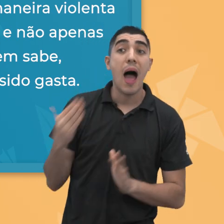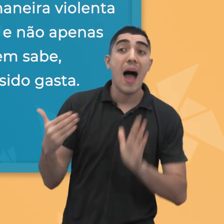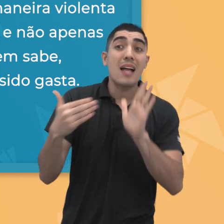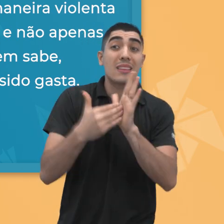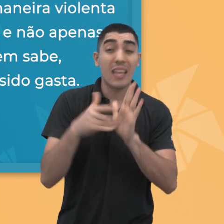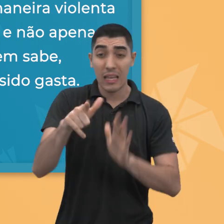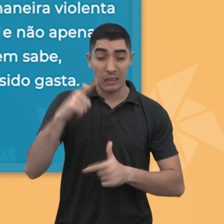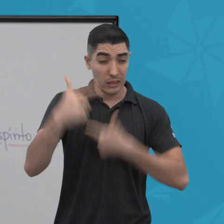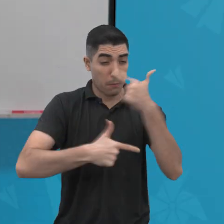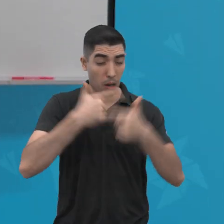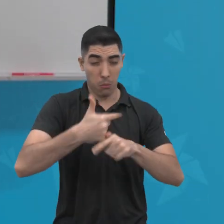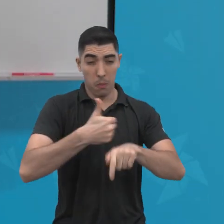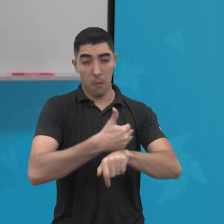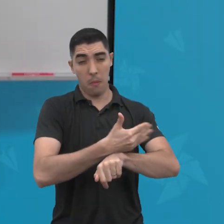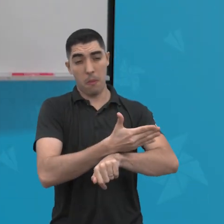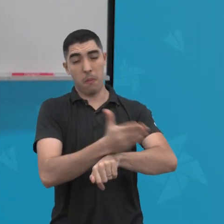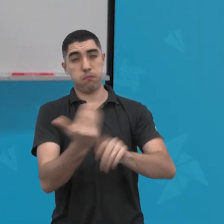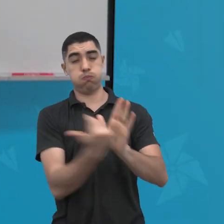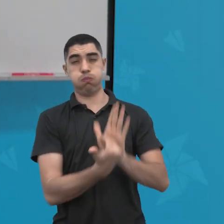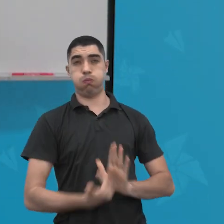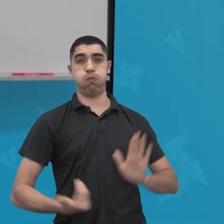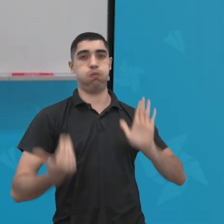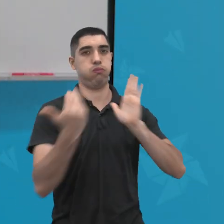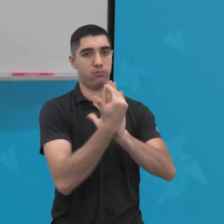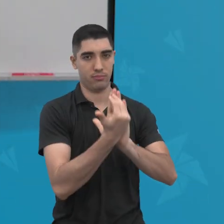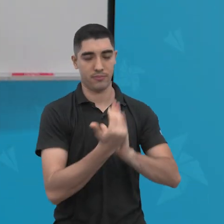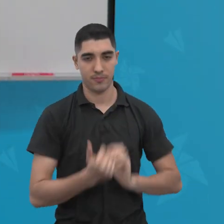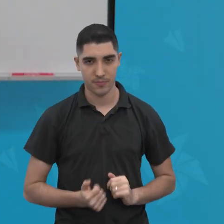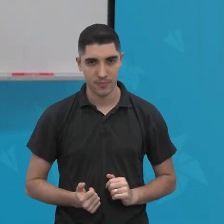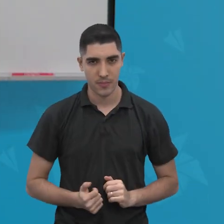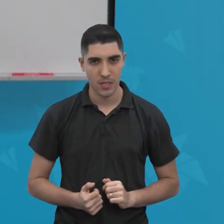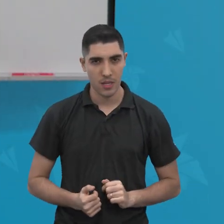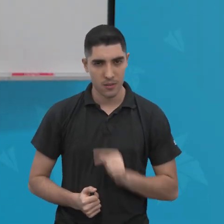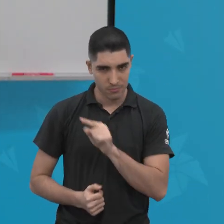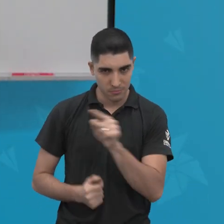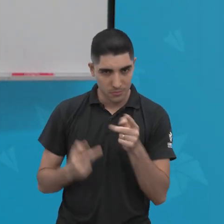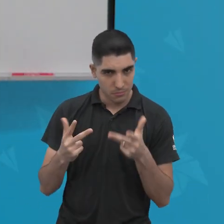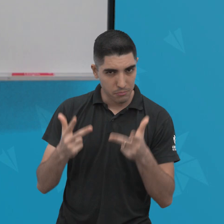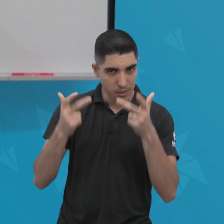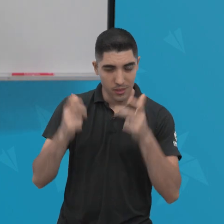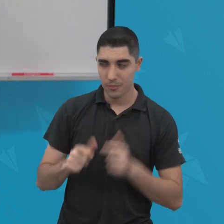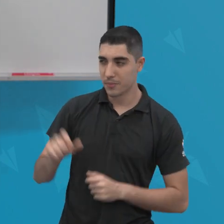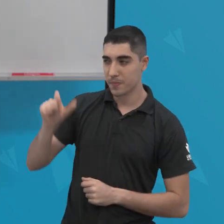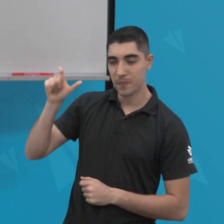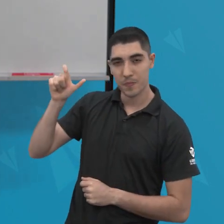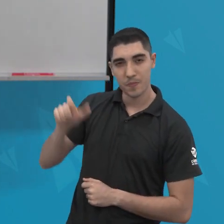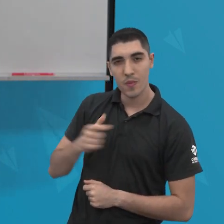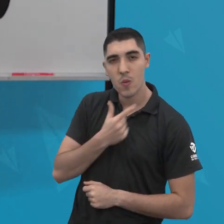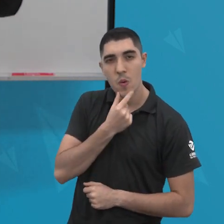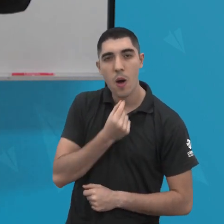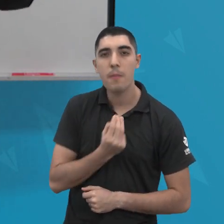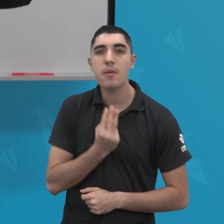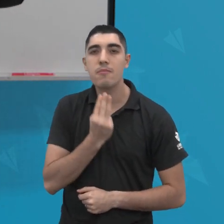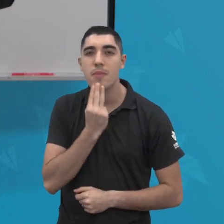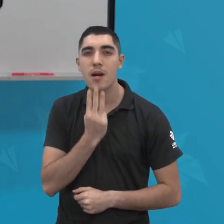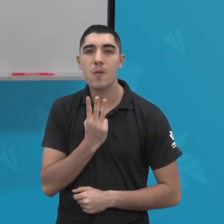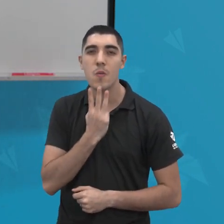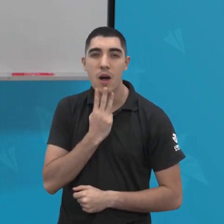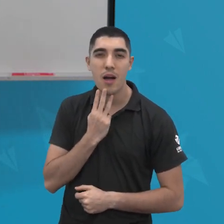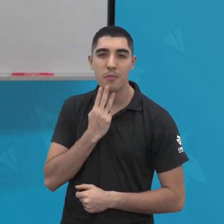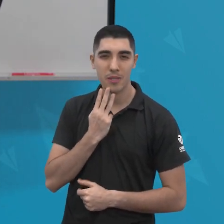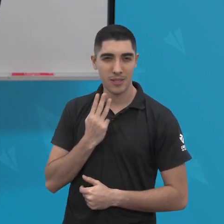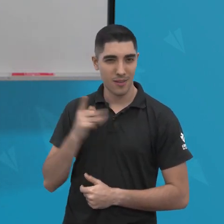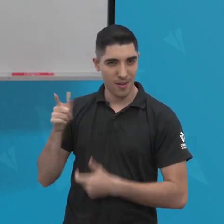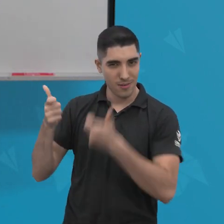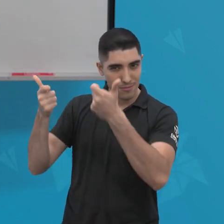sido gasta. Então aqui a gente tem uma ideia muito importante do Weber para começar a fechar esse